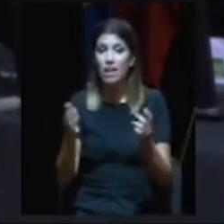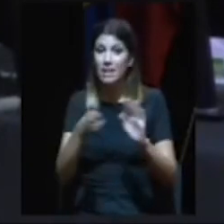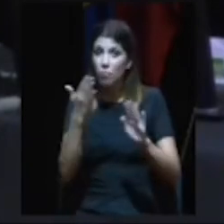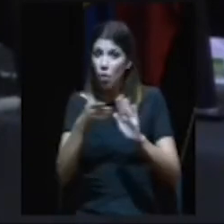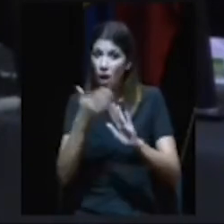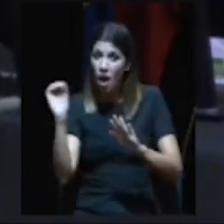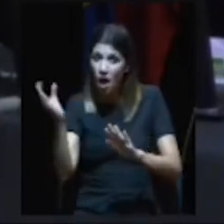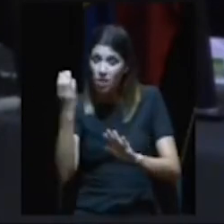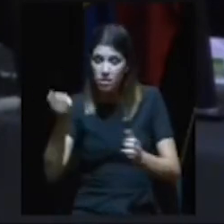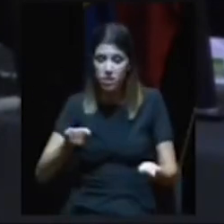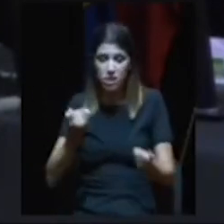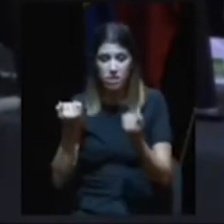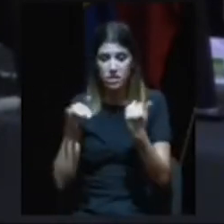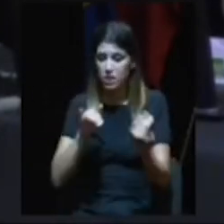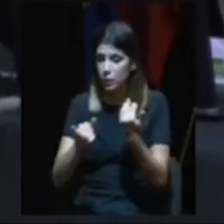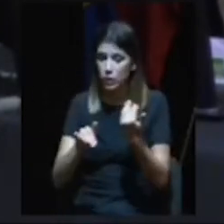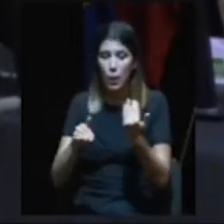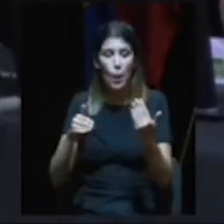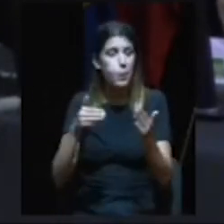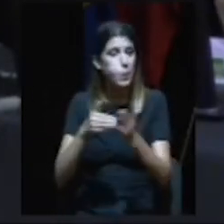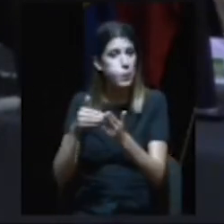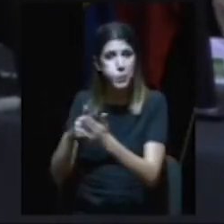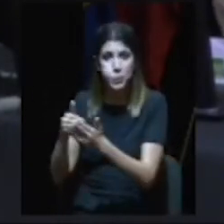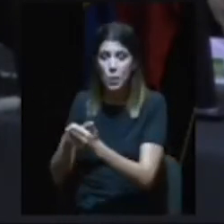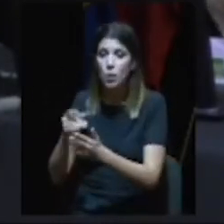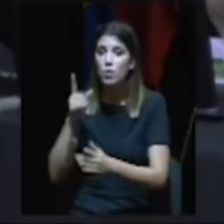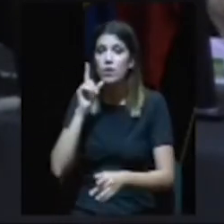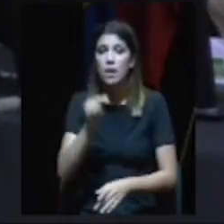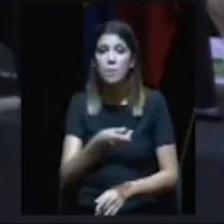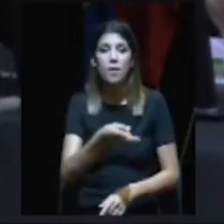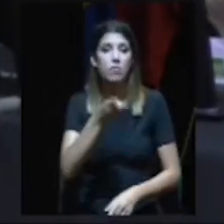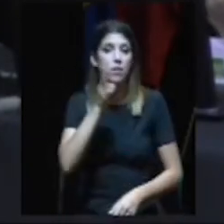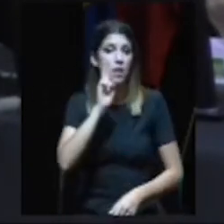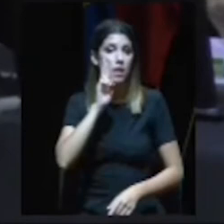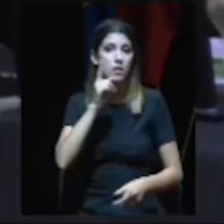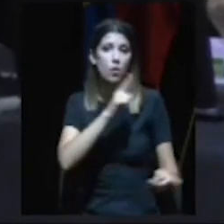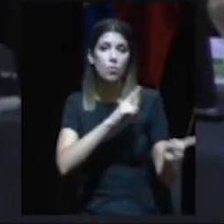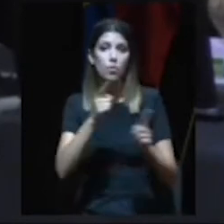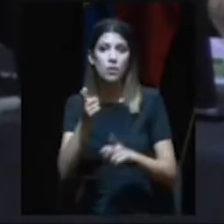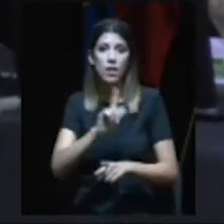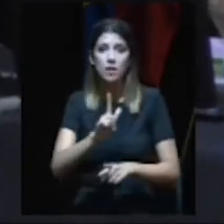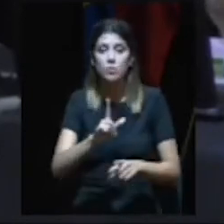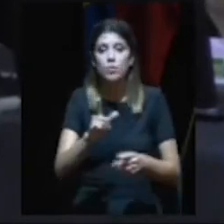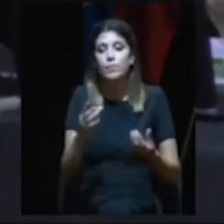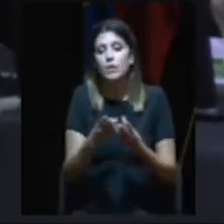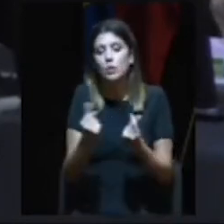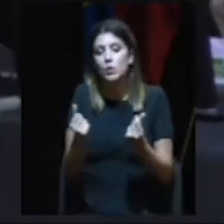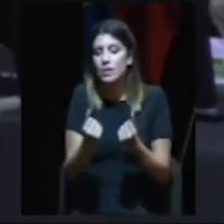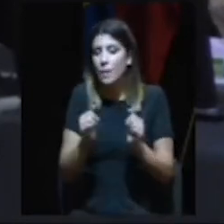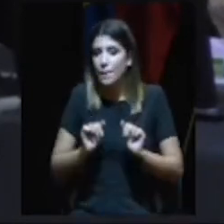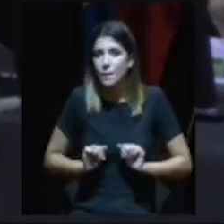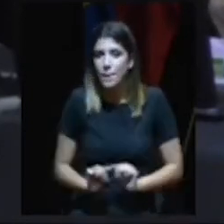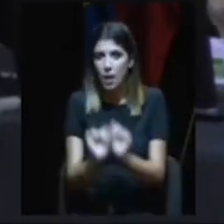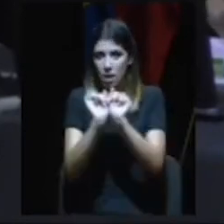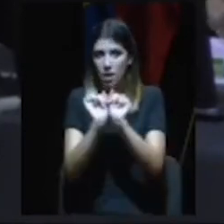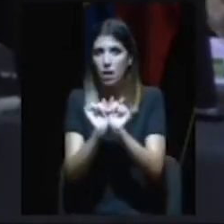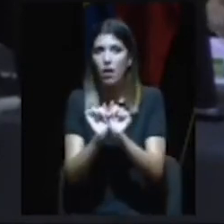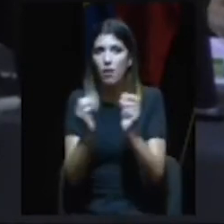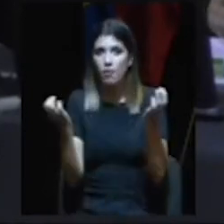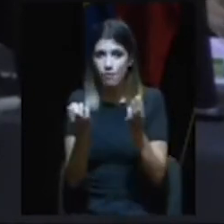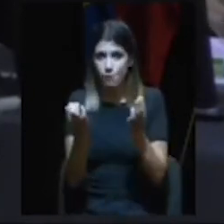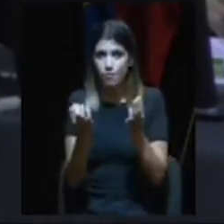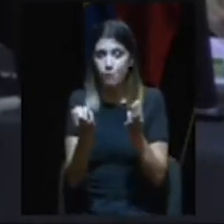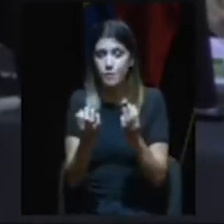ambulâncias até à própria direção de mobilidade da Câmara Municipal de Lisboa, foi uma solução que foi rejeitada. E,